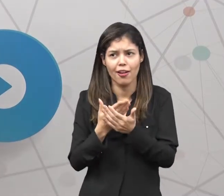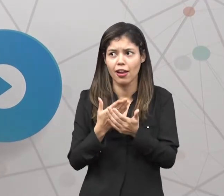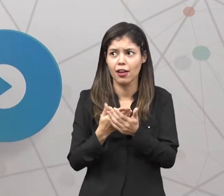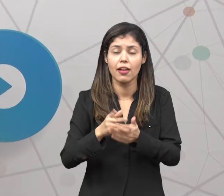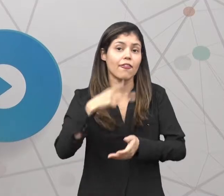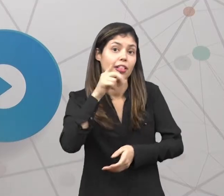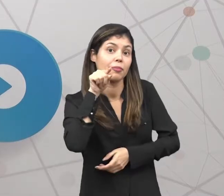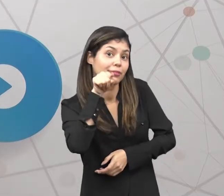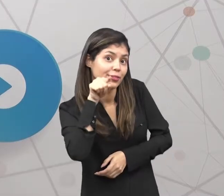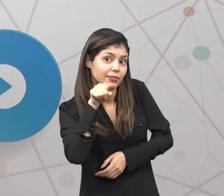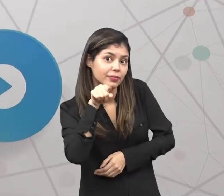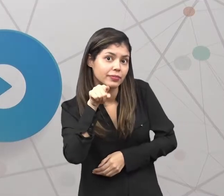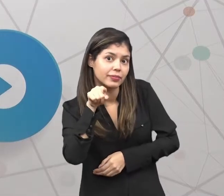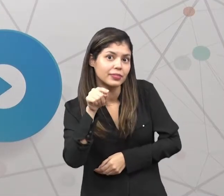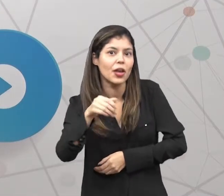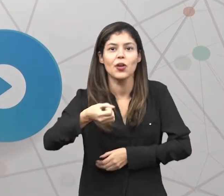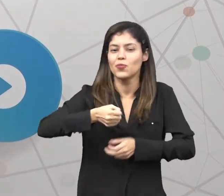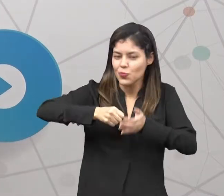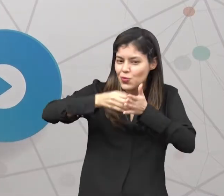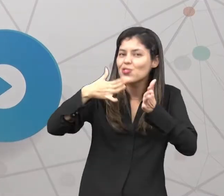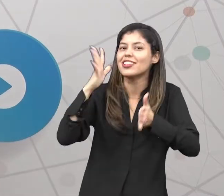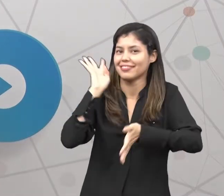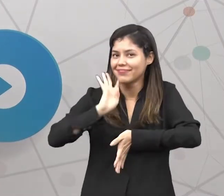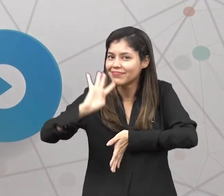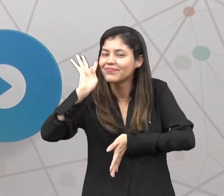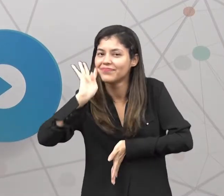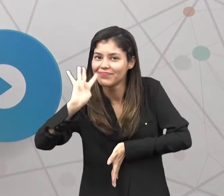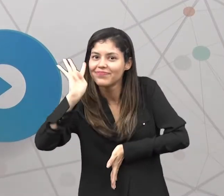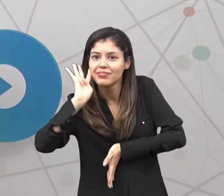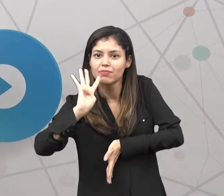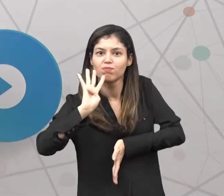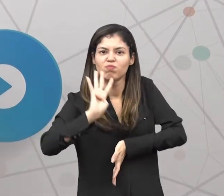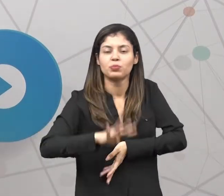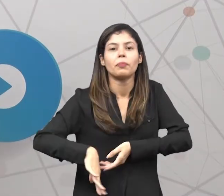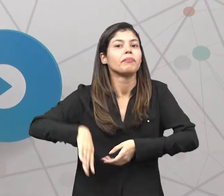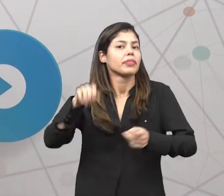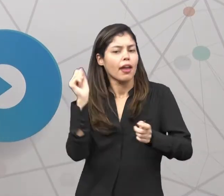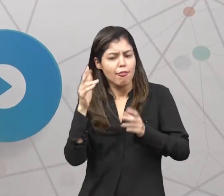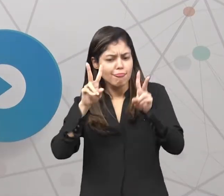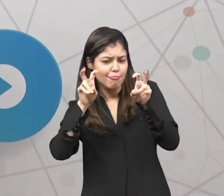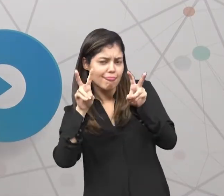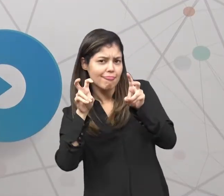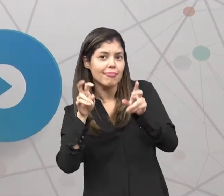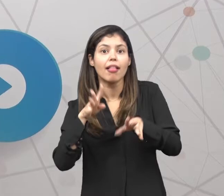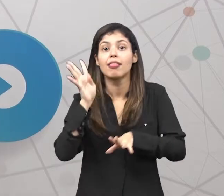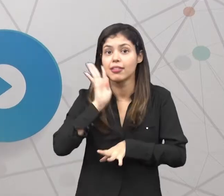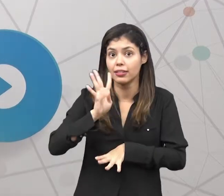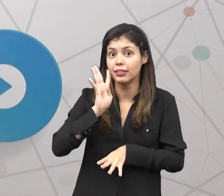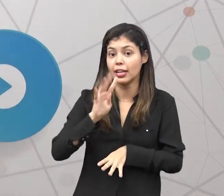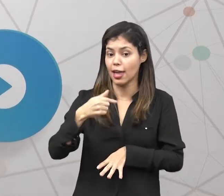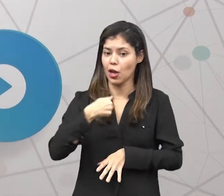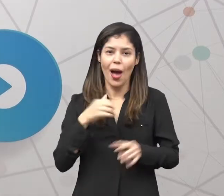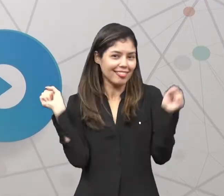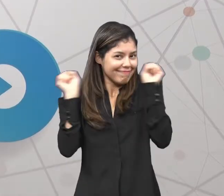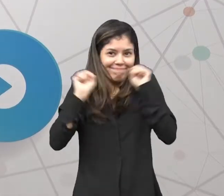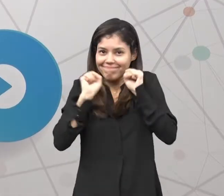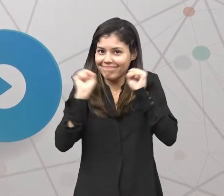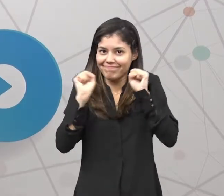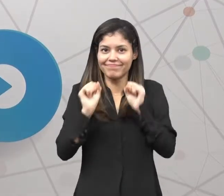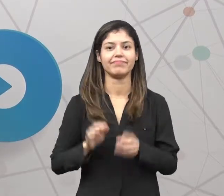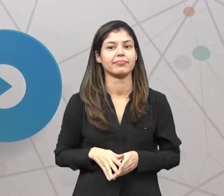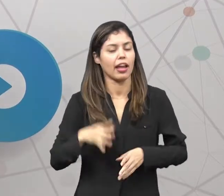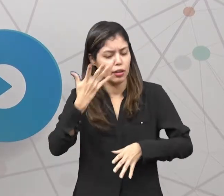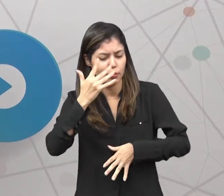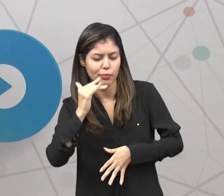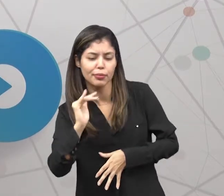vou dizer para vocês, é muito legal. É sobre algo muito legal. Eu particularmente adoro.